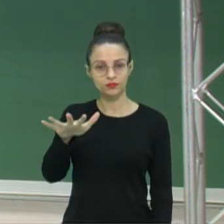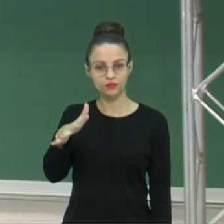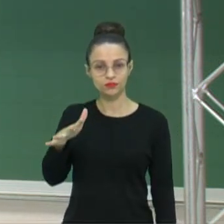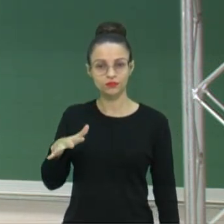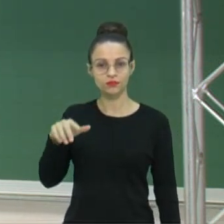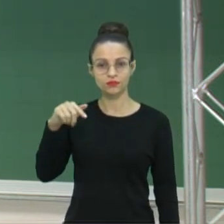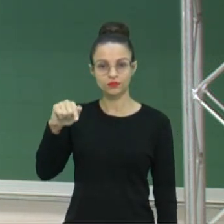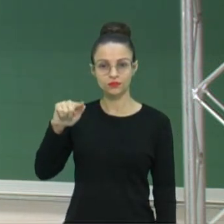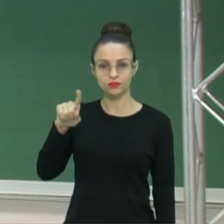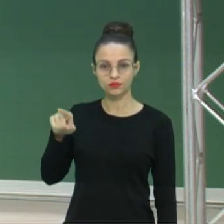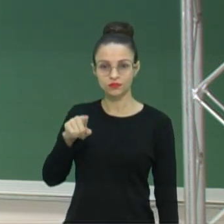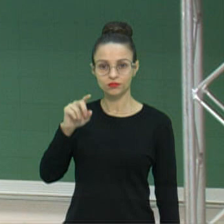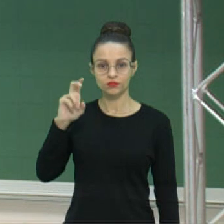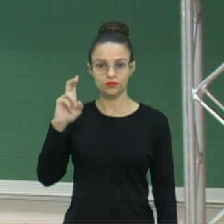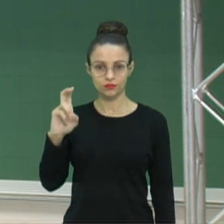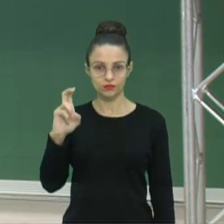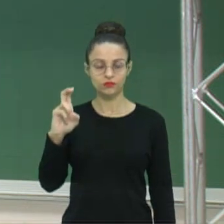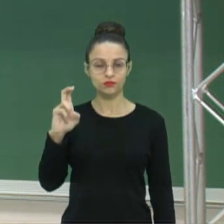aproximadamente